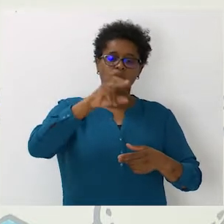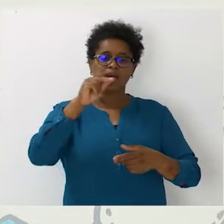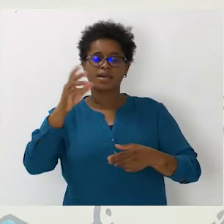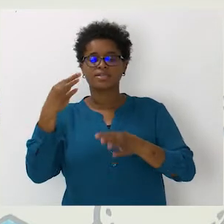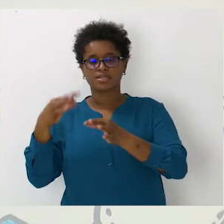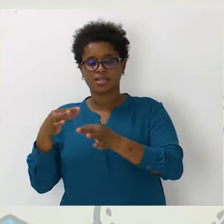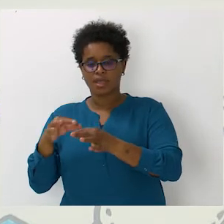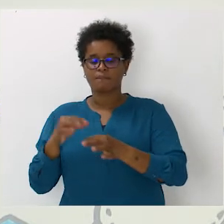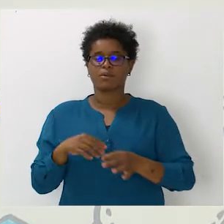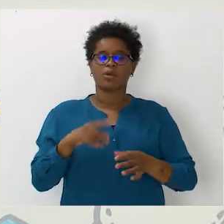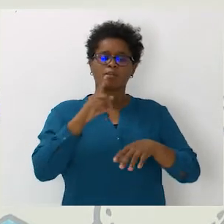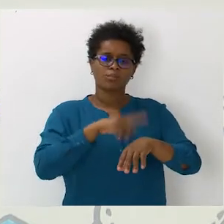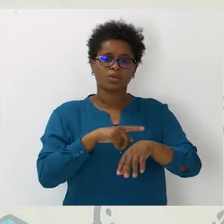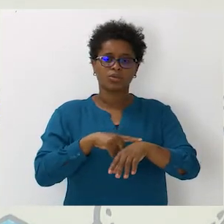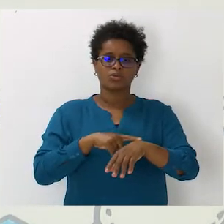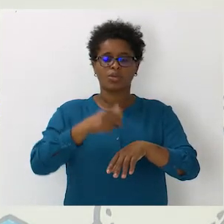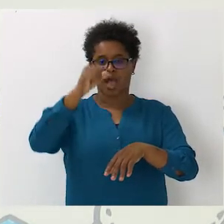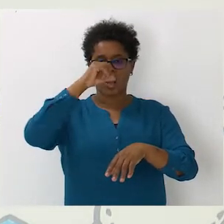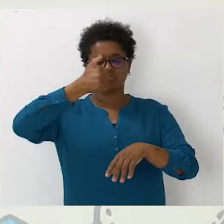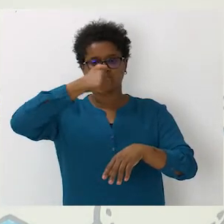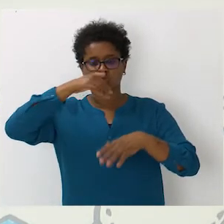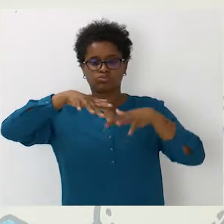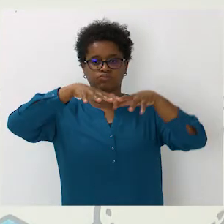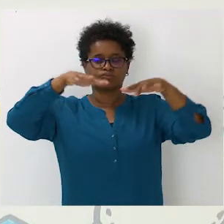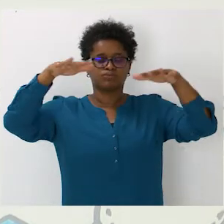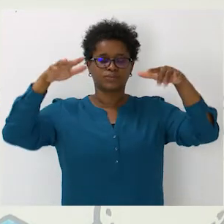setembro, período de inundações.